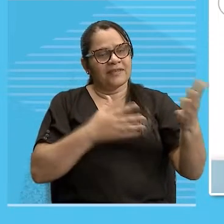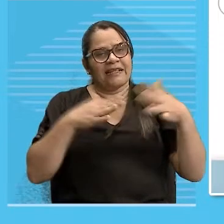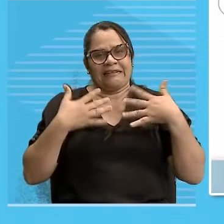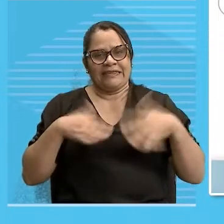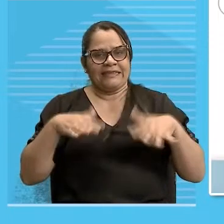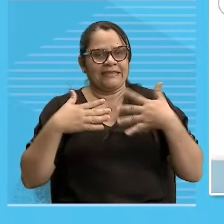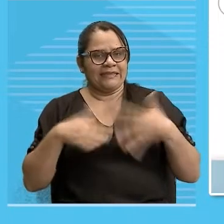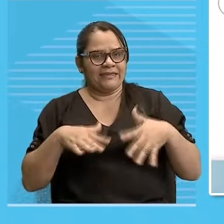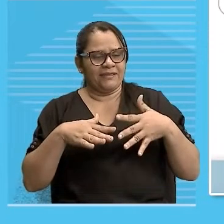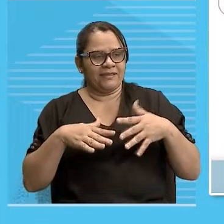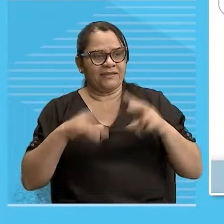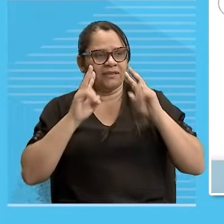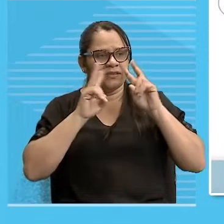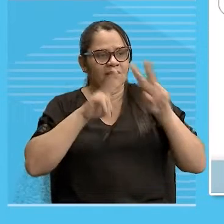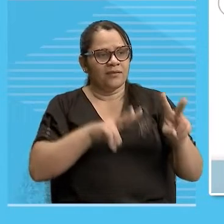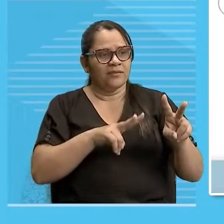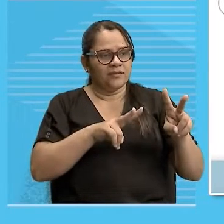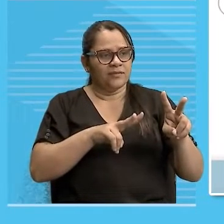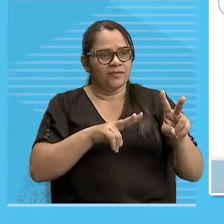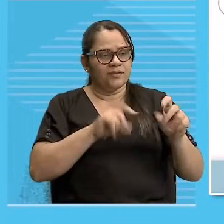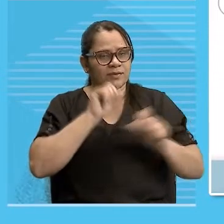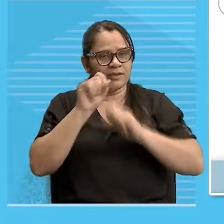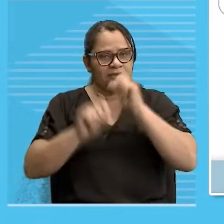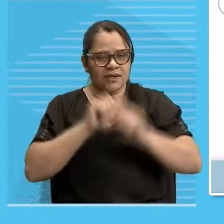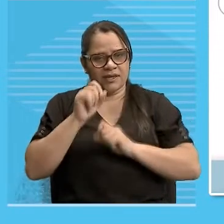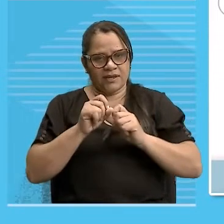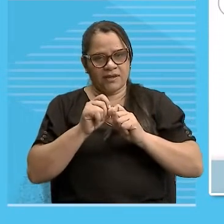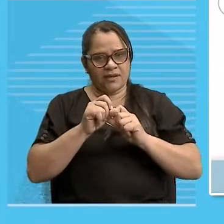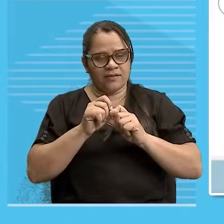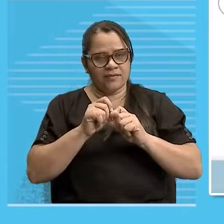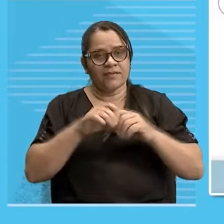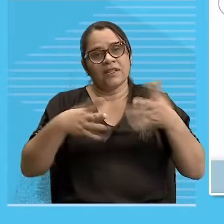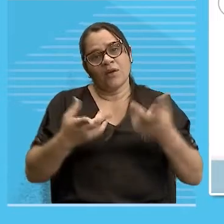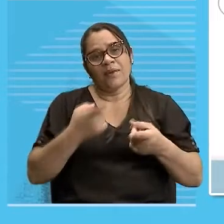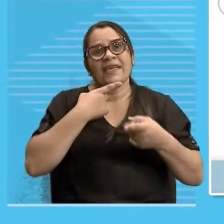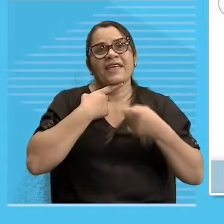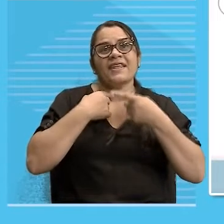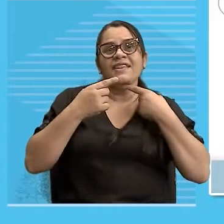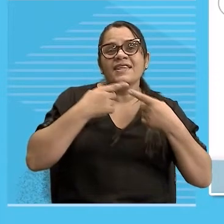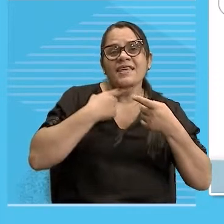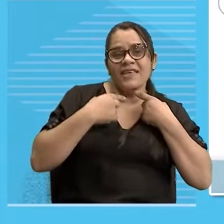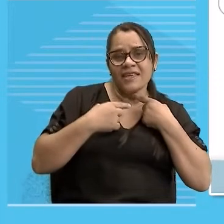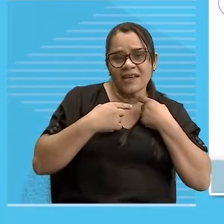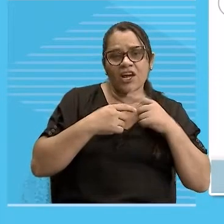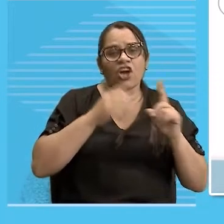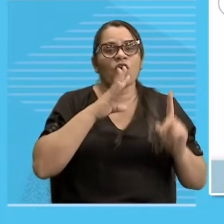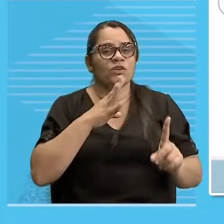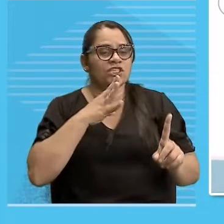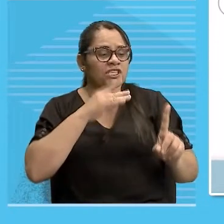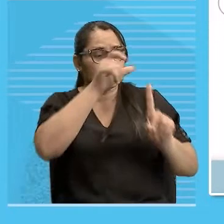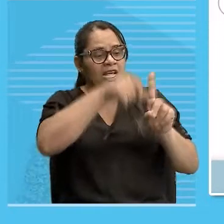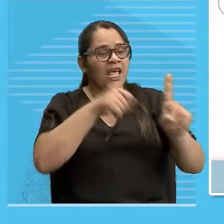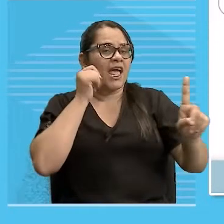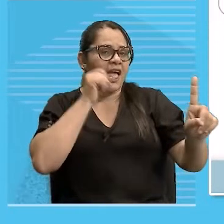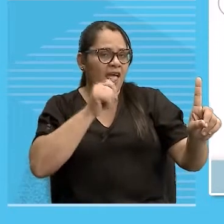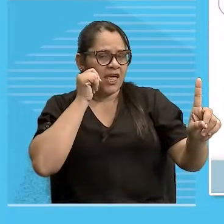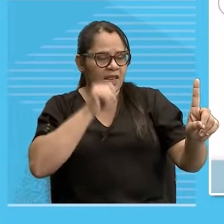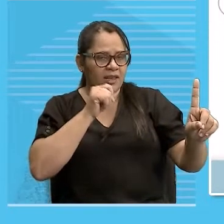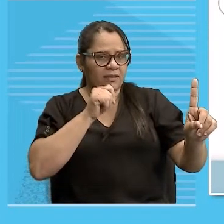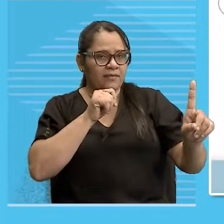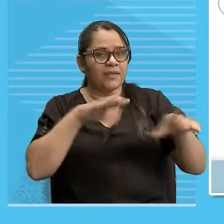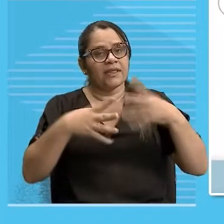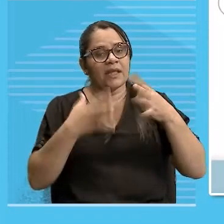né? Pudera, estava diante do meu desejo. Mais uma vez eu chamo a atenção para essa